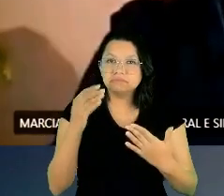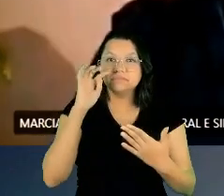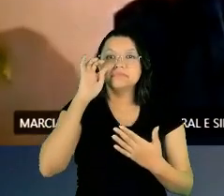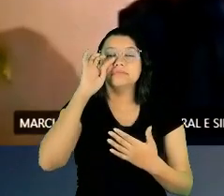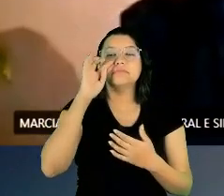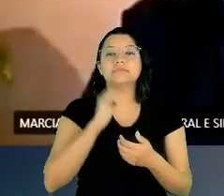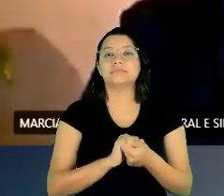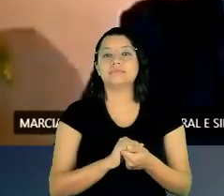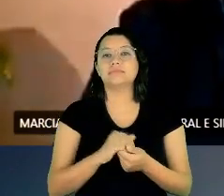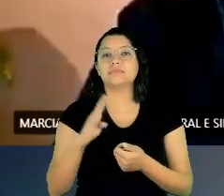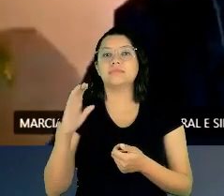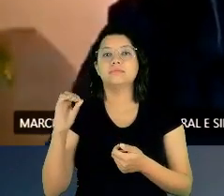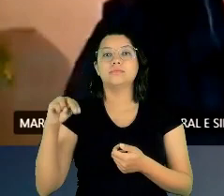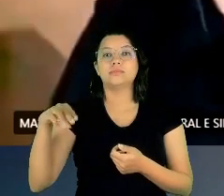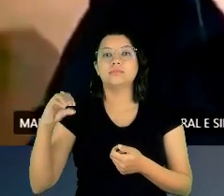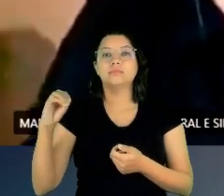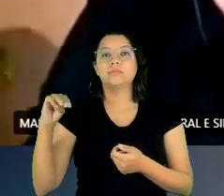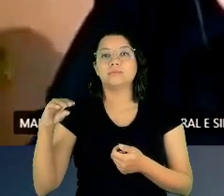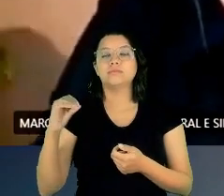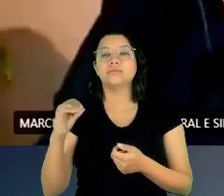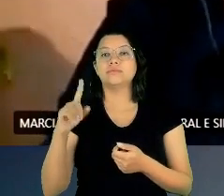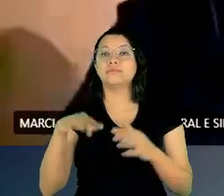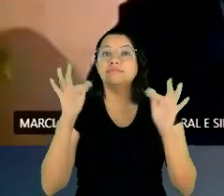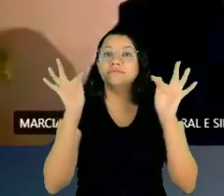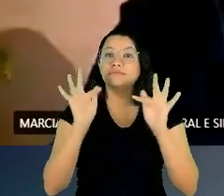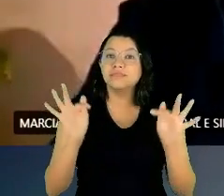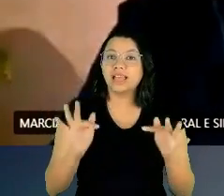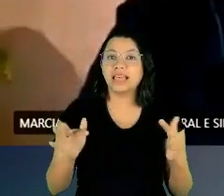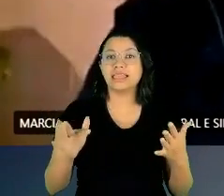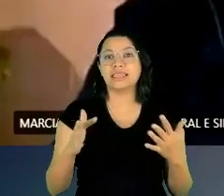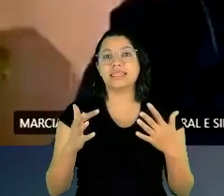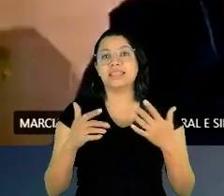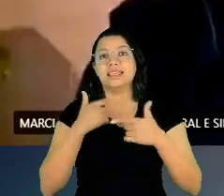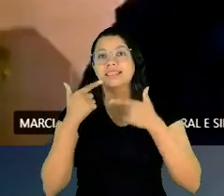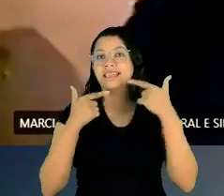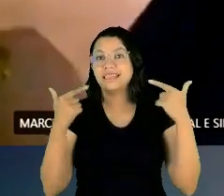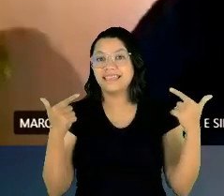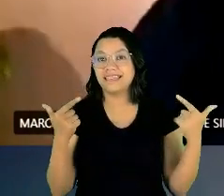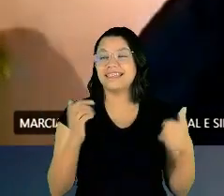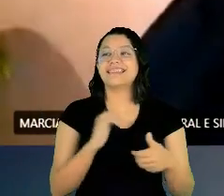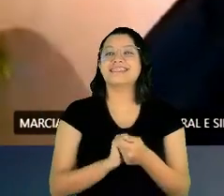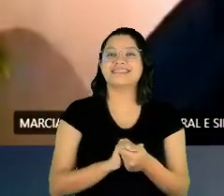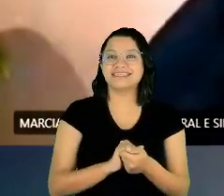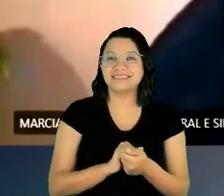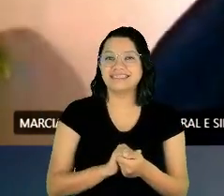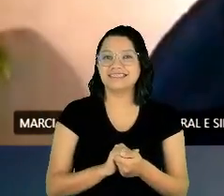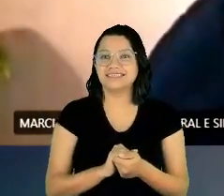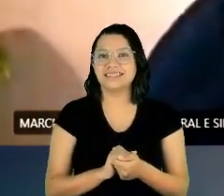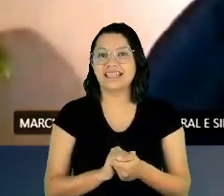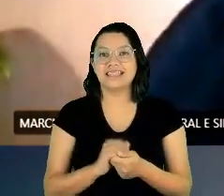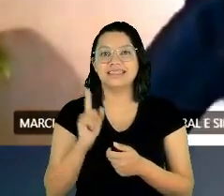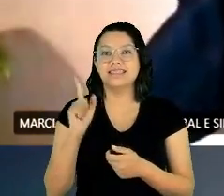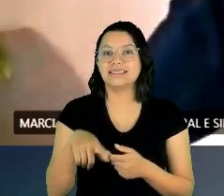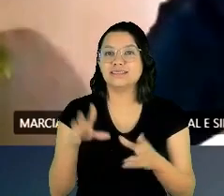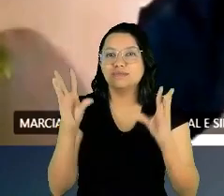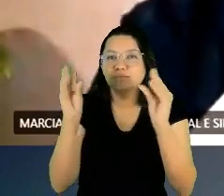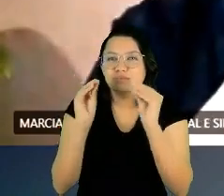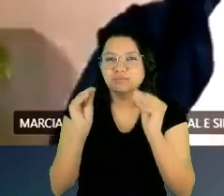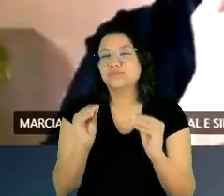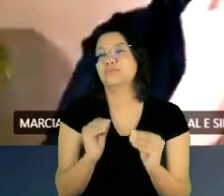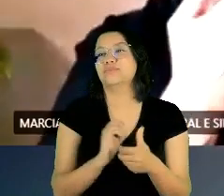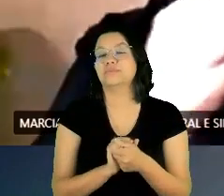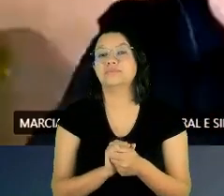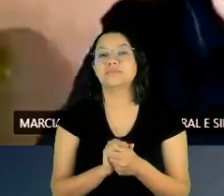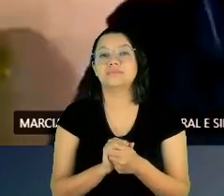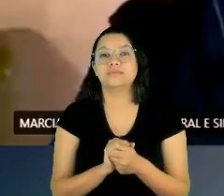Perfeito, obrigada, doutora Camila. Aliás, os bonobos são uma graça, porque eles são felizes, né? São. Muita citocina para os bonobos. Eles são